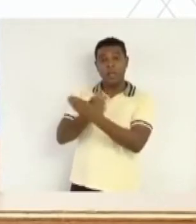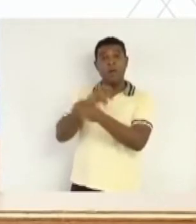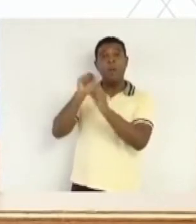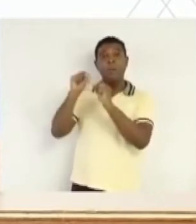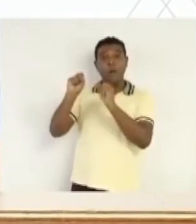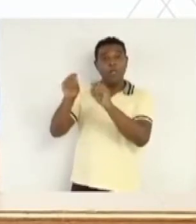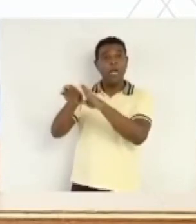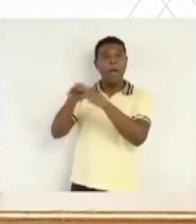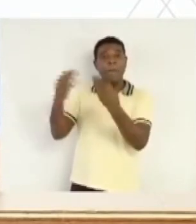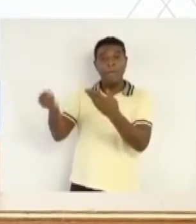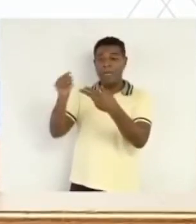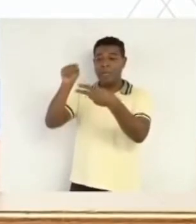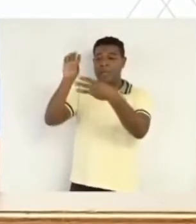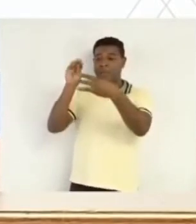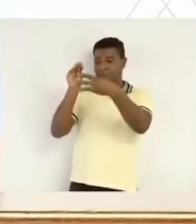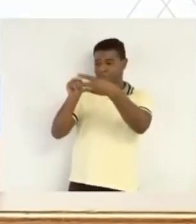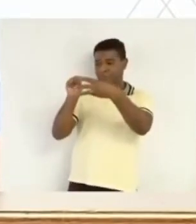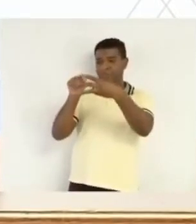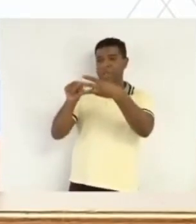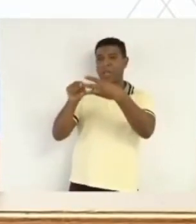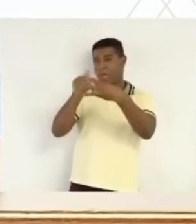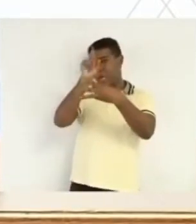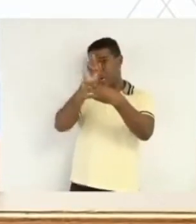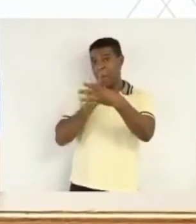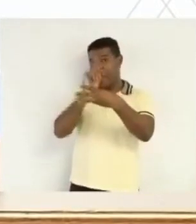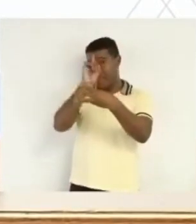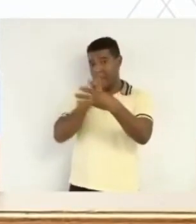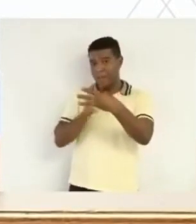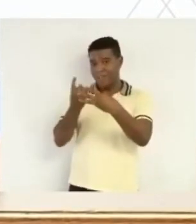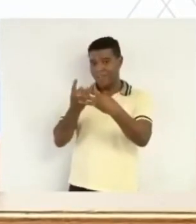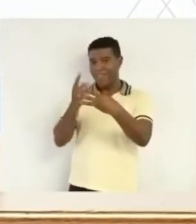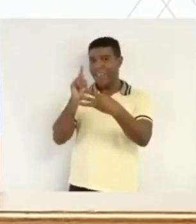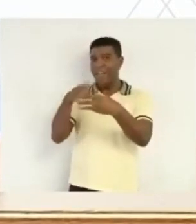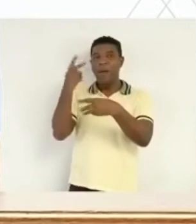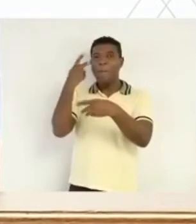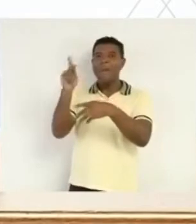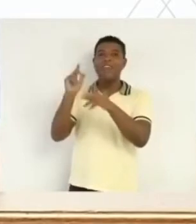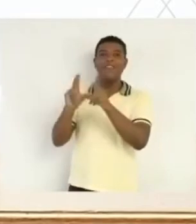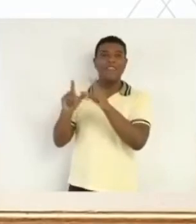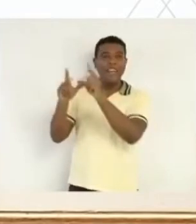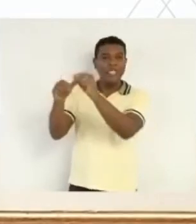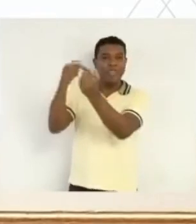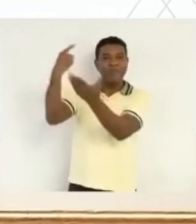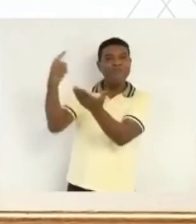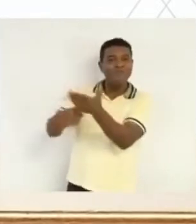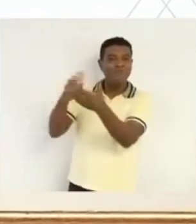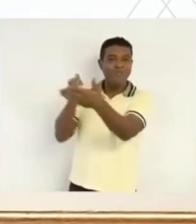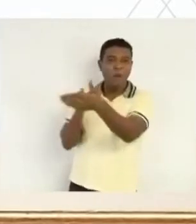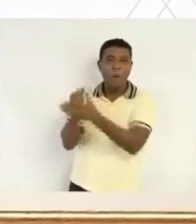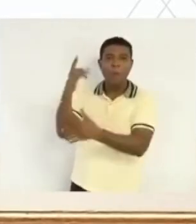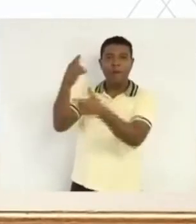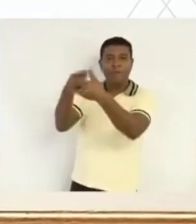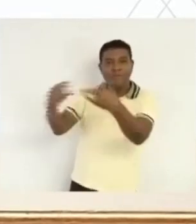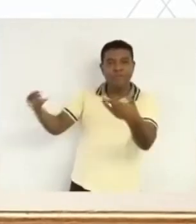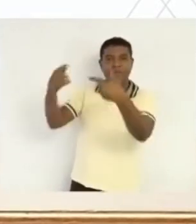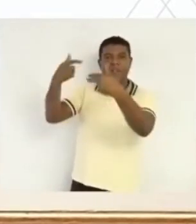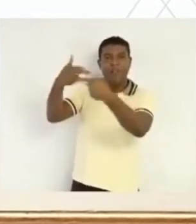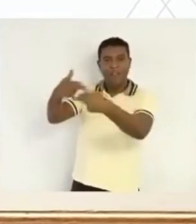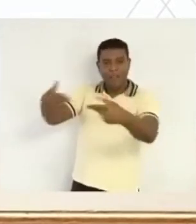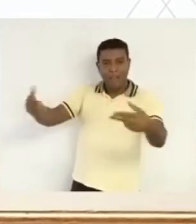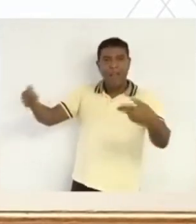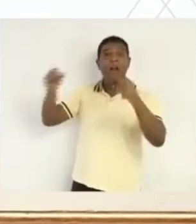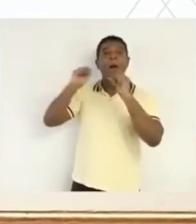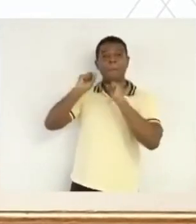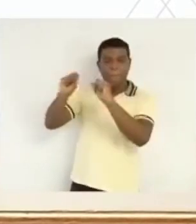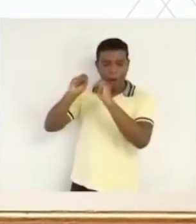nós que após os estudos que fizemos nós sabemos que não há prejuízo não há